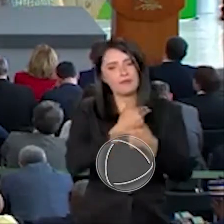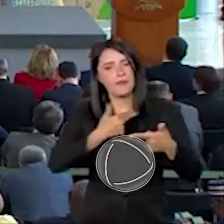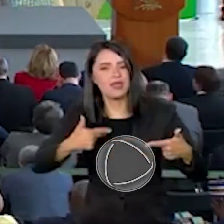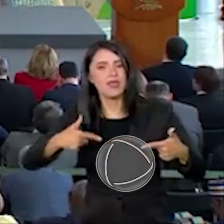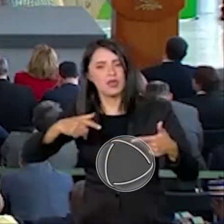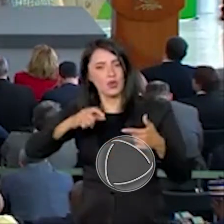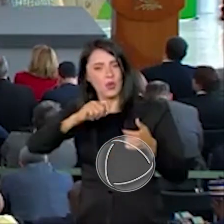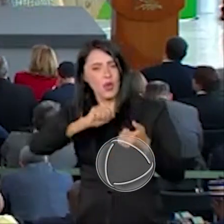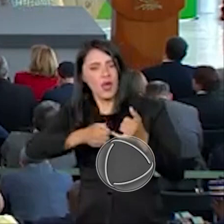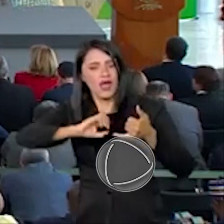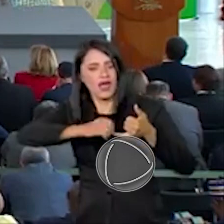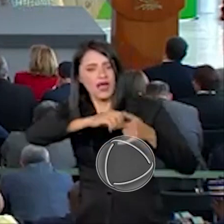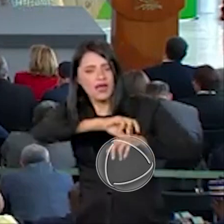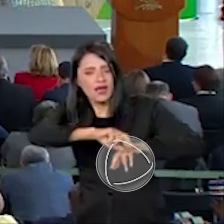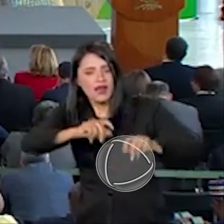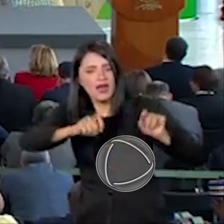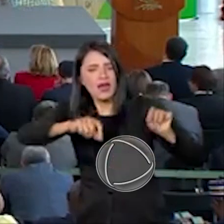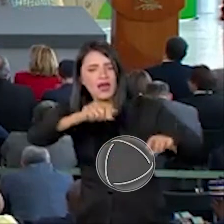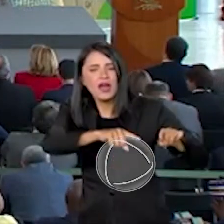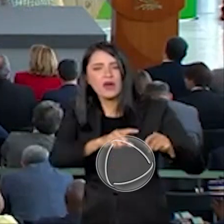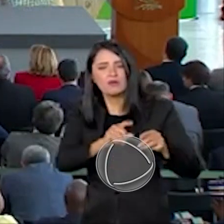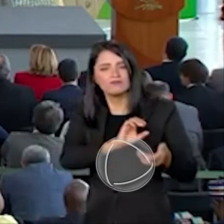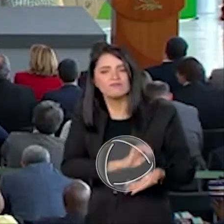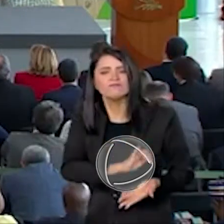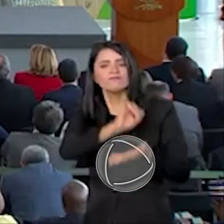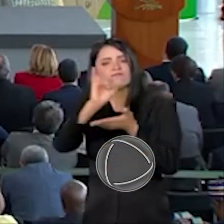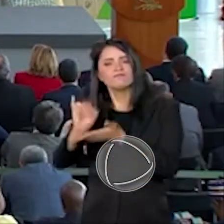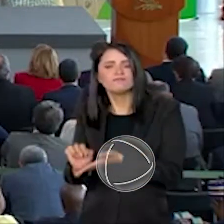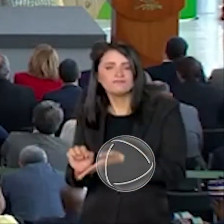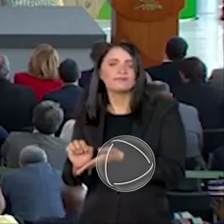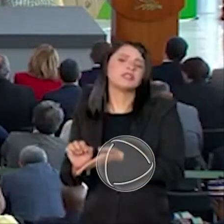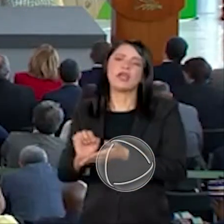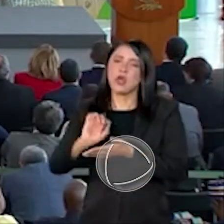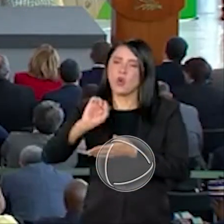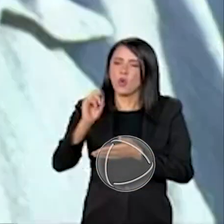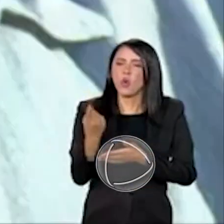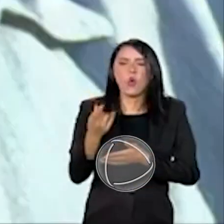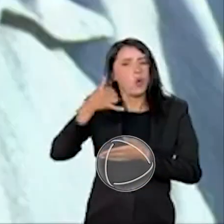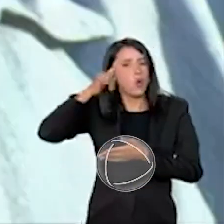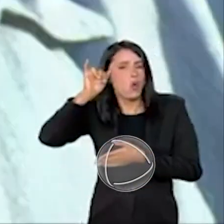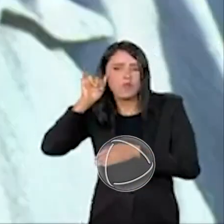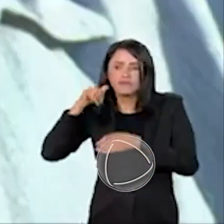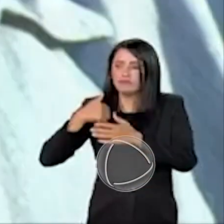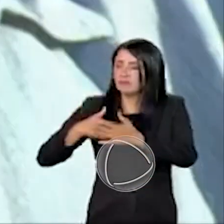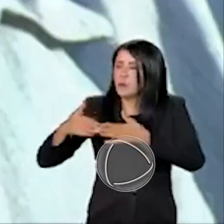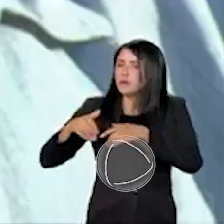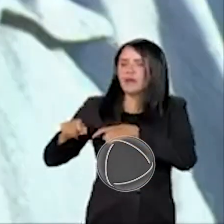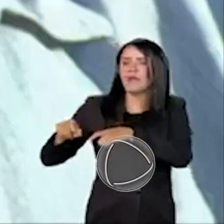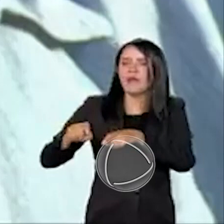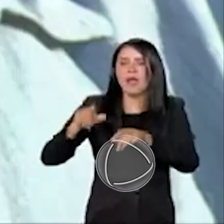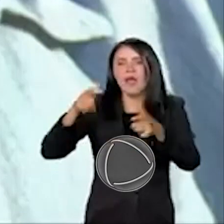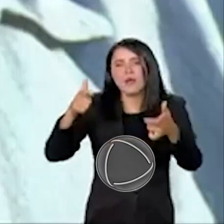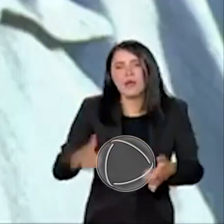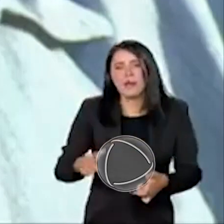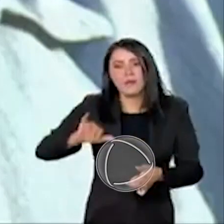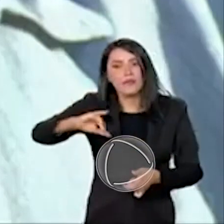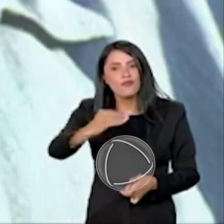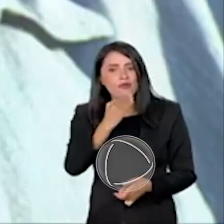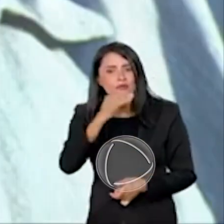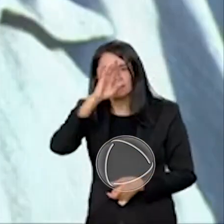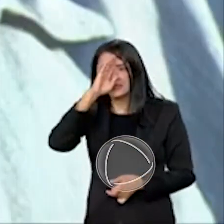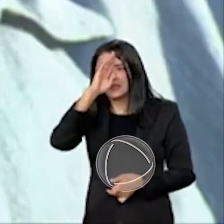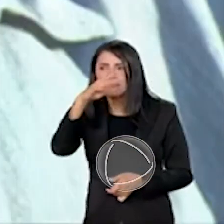de grãos exportáveis ou mesmo de pasto, o que quer que seja, Essa é uma das principais